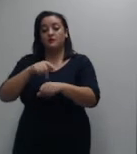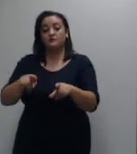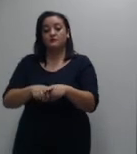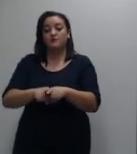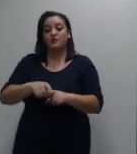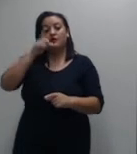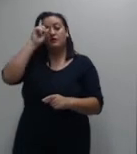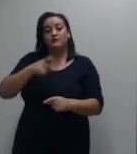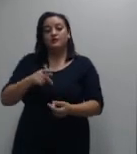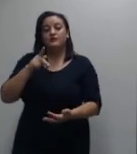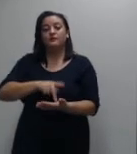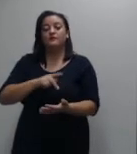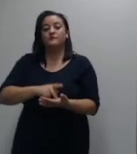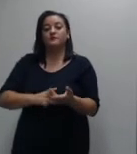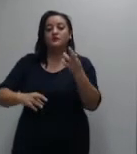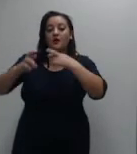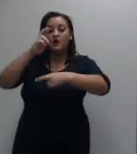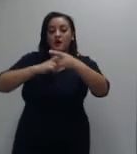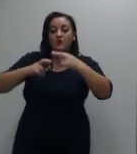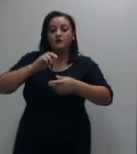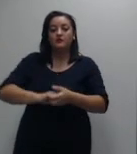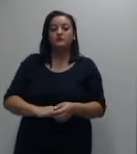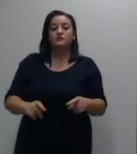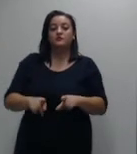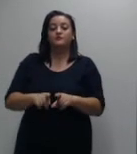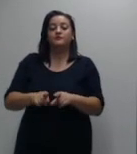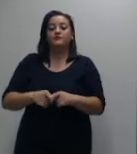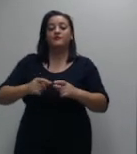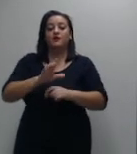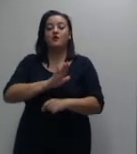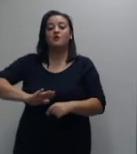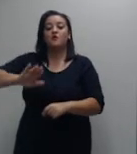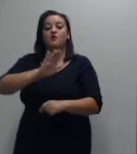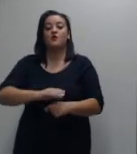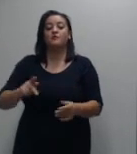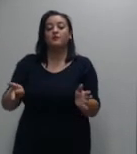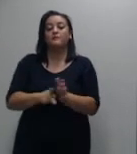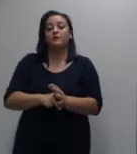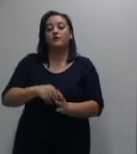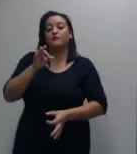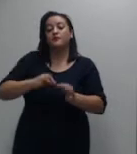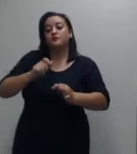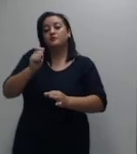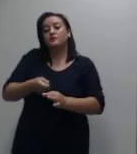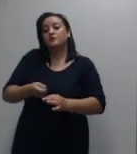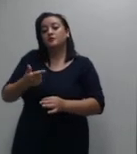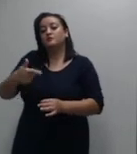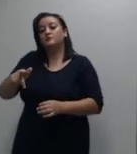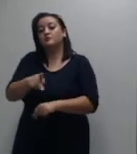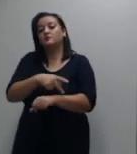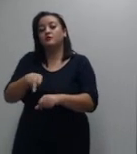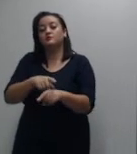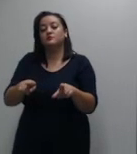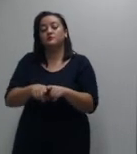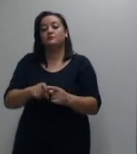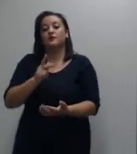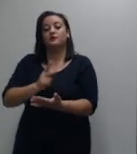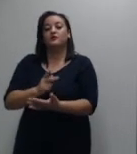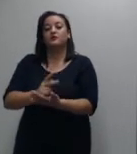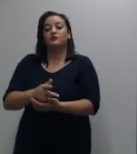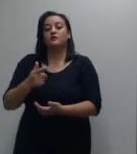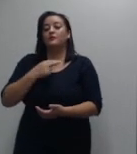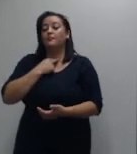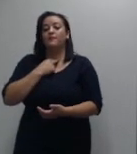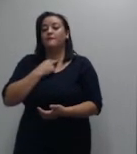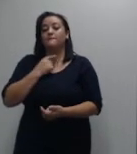venda realmente tal análise circunscreve-se ao âmbito da própria sentença estrangeiro e não há esta de volta homologatória na qual não se pode